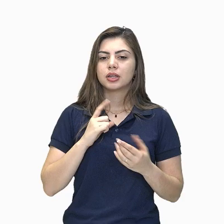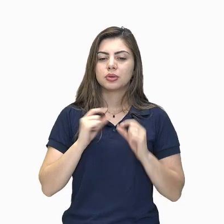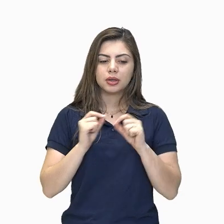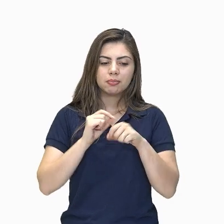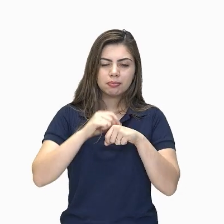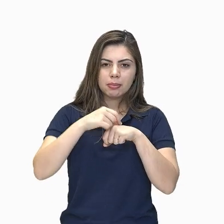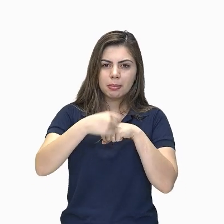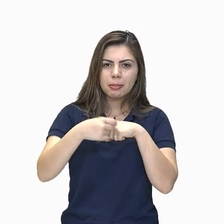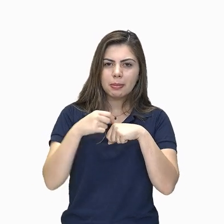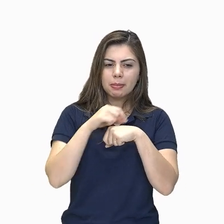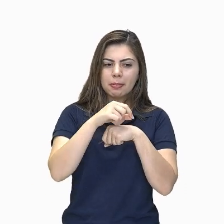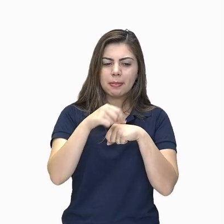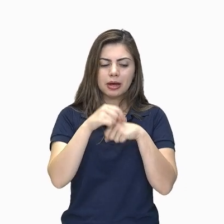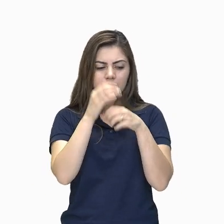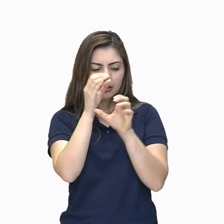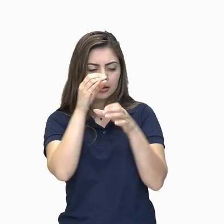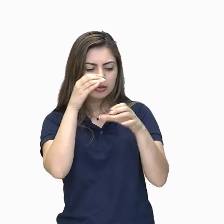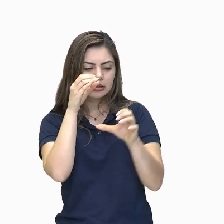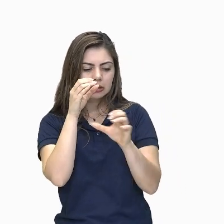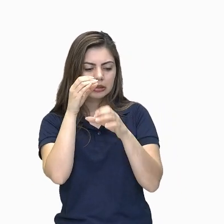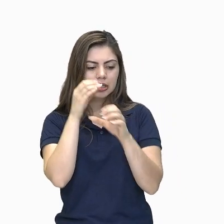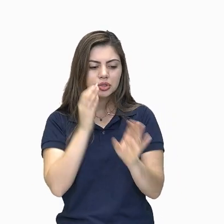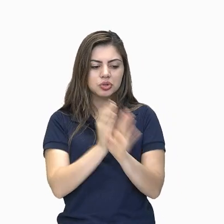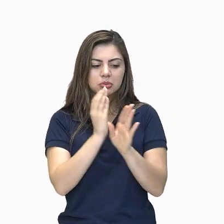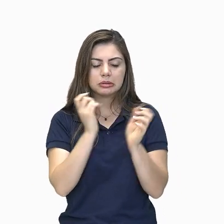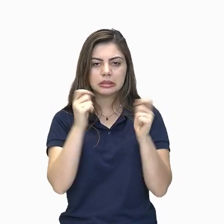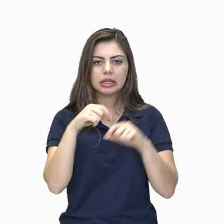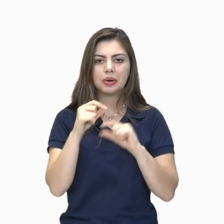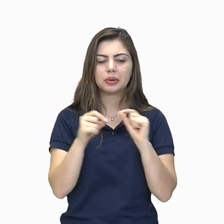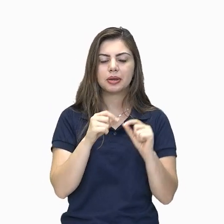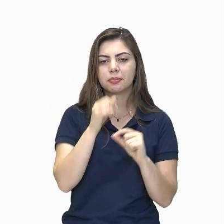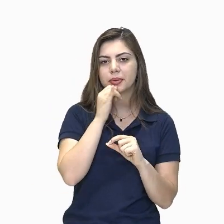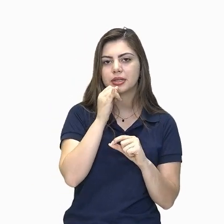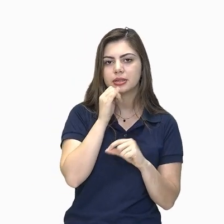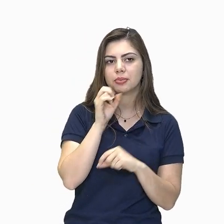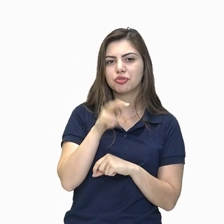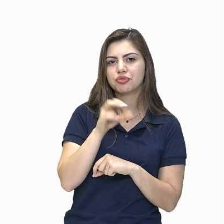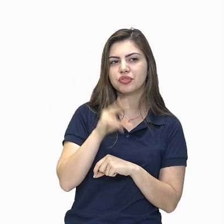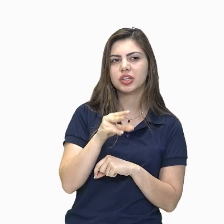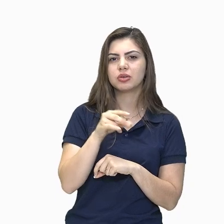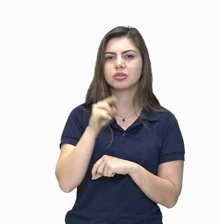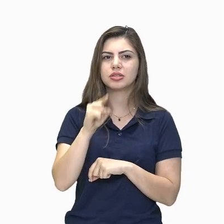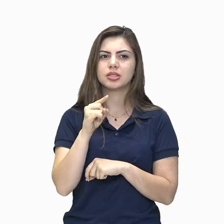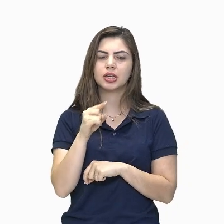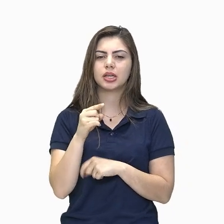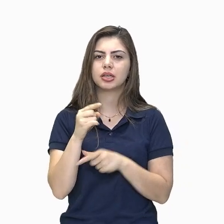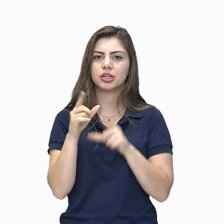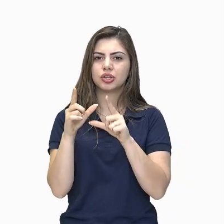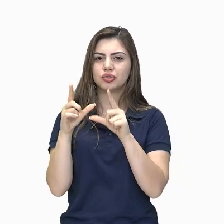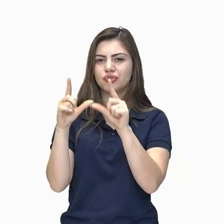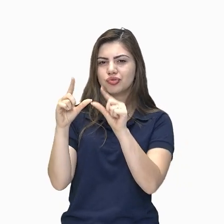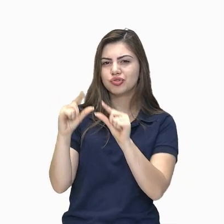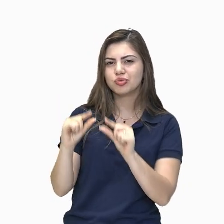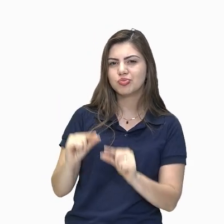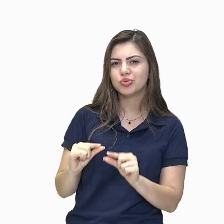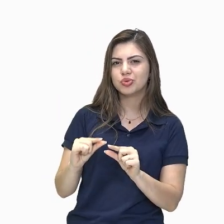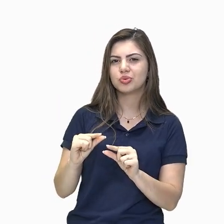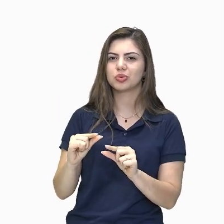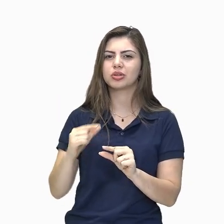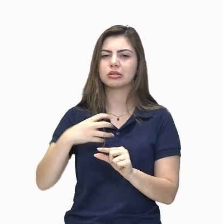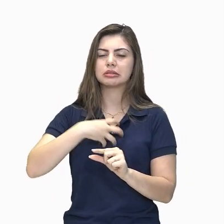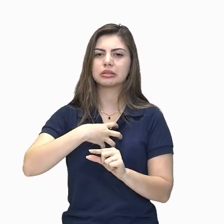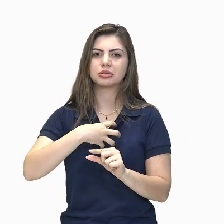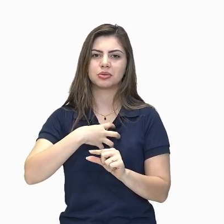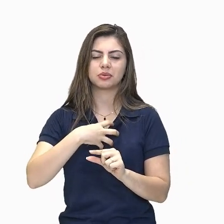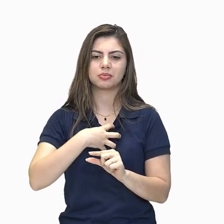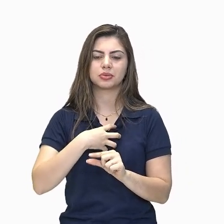em laboratório. Bem, o que é enfraquecer ou atenuar? O patógeno, seja ele um vírus ou